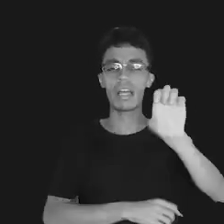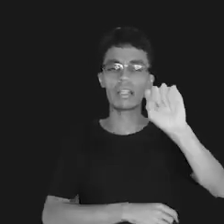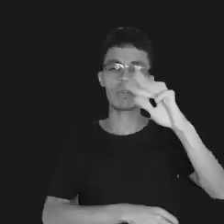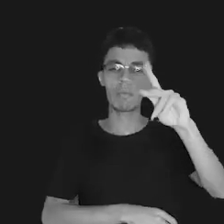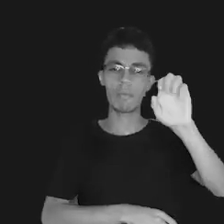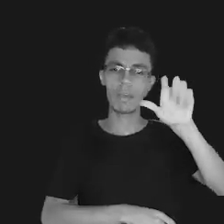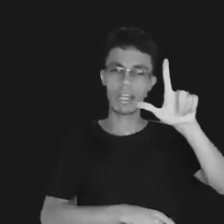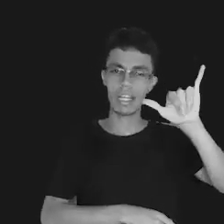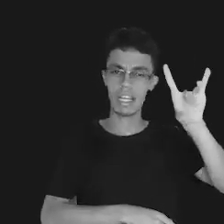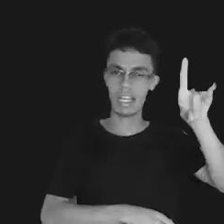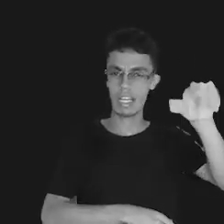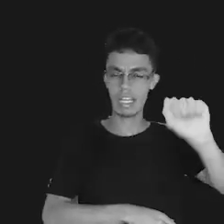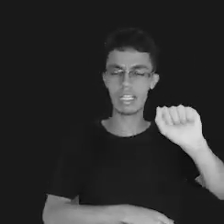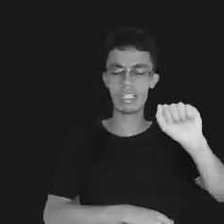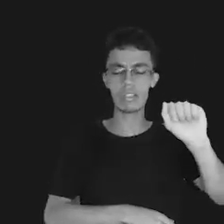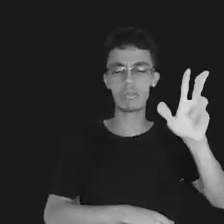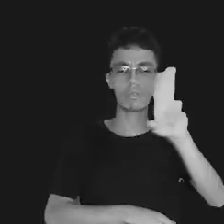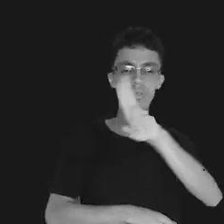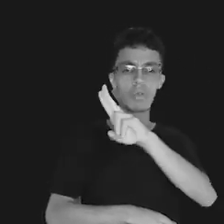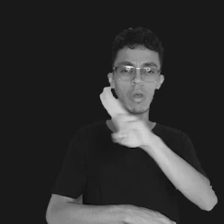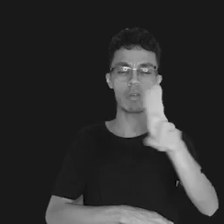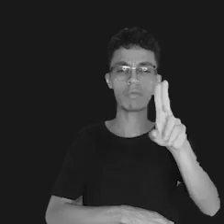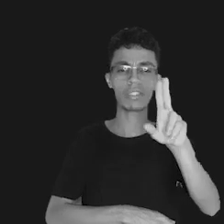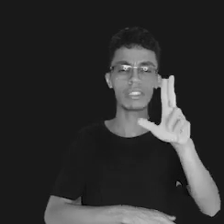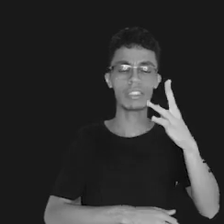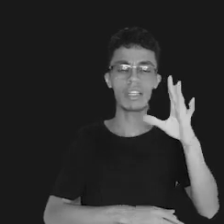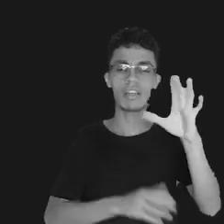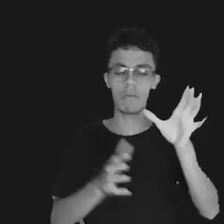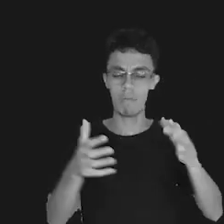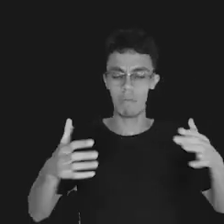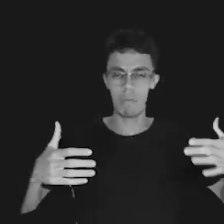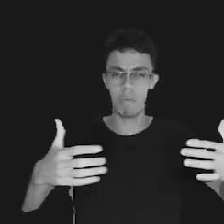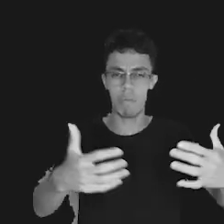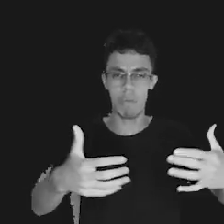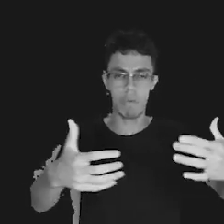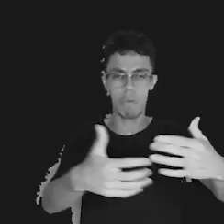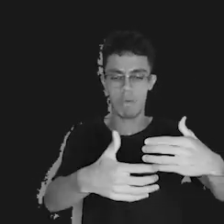naquilo que convencionalmente chamamos de bacia.